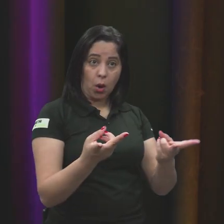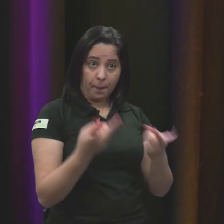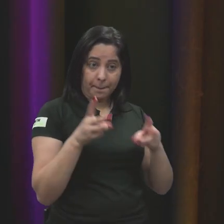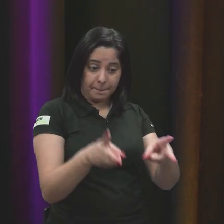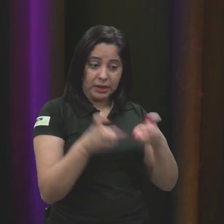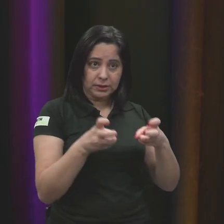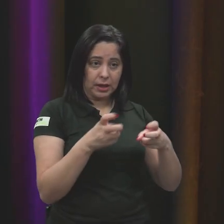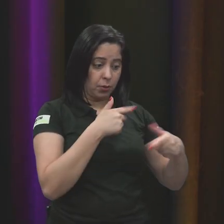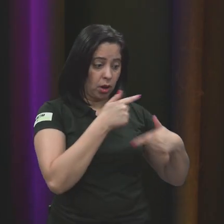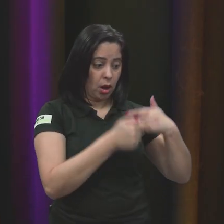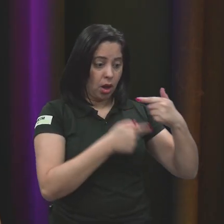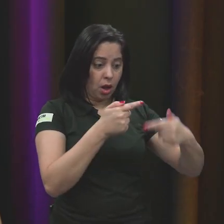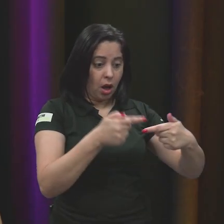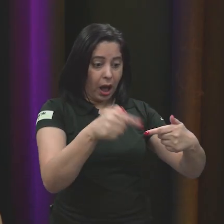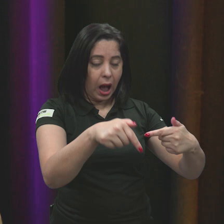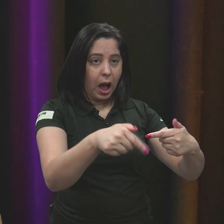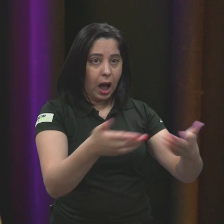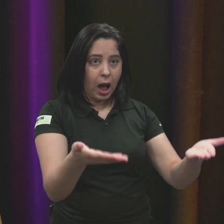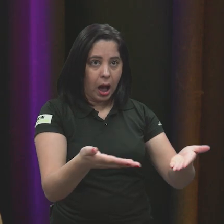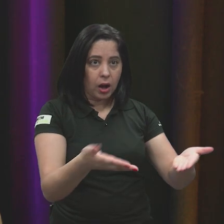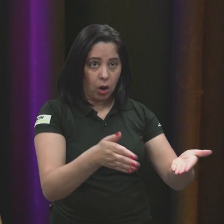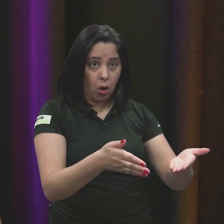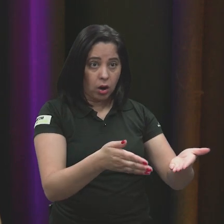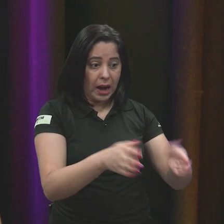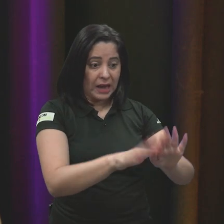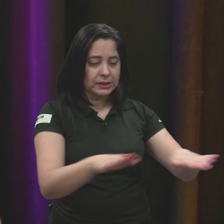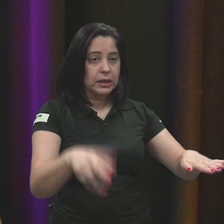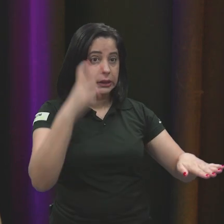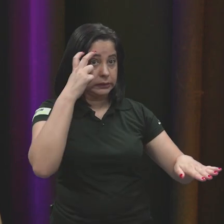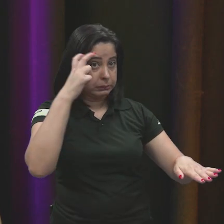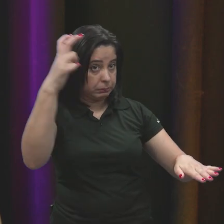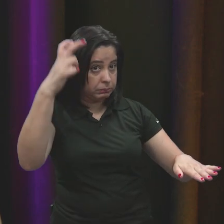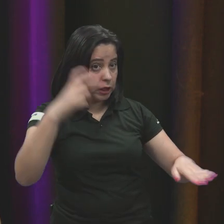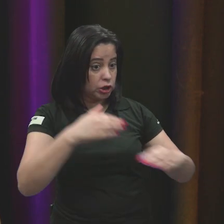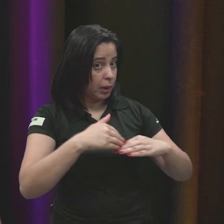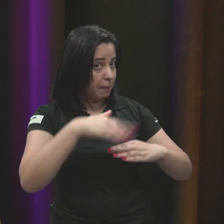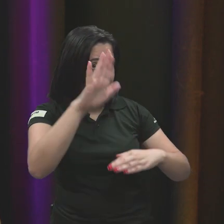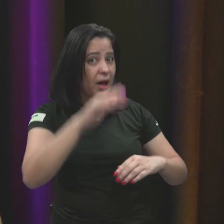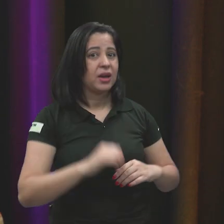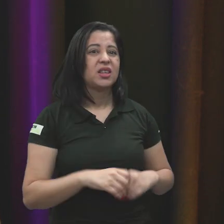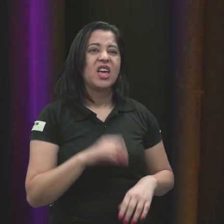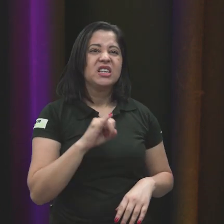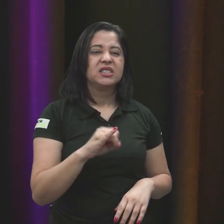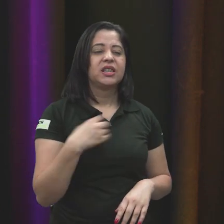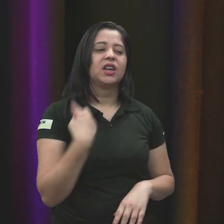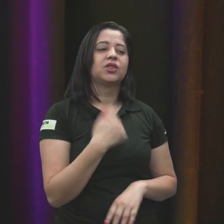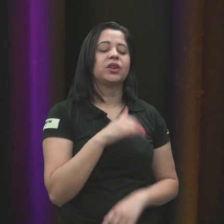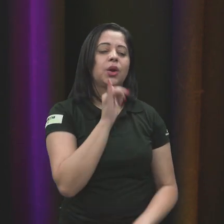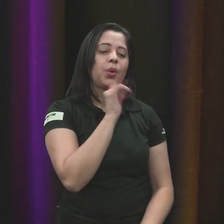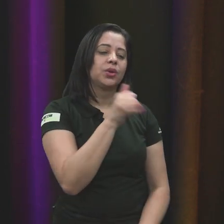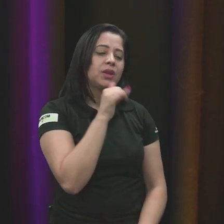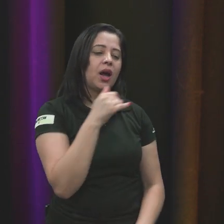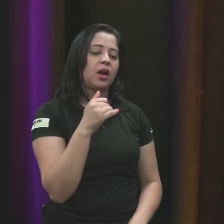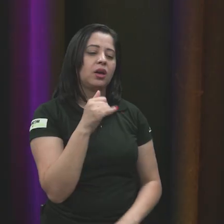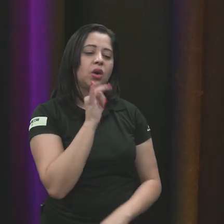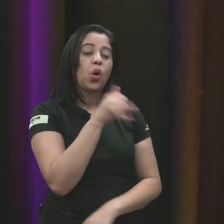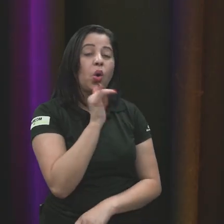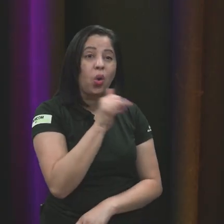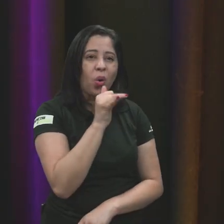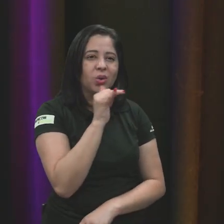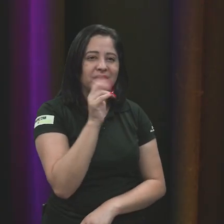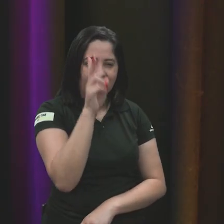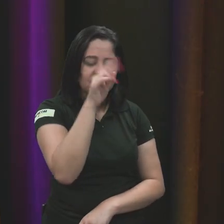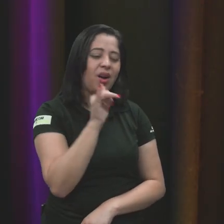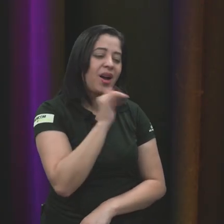mais inteligentes na história. E a gente ficar enrolando muito na história, também ela vai